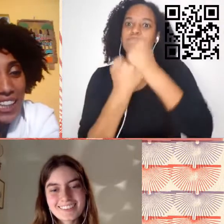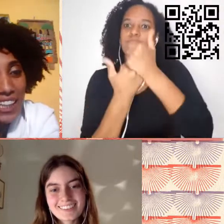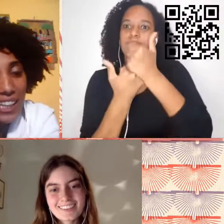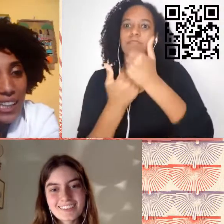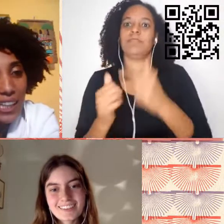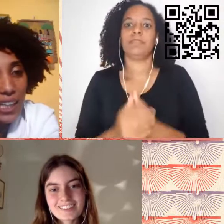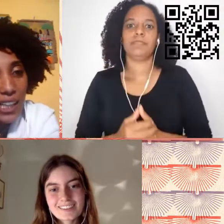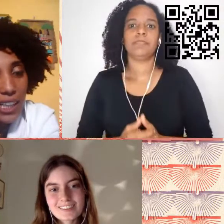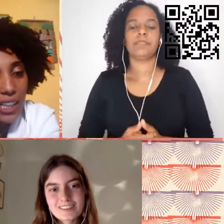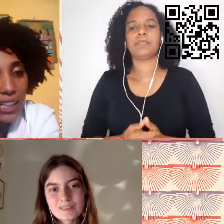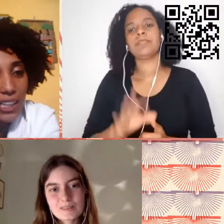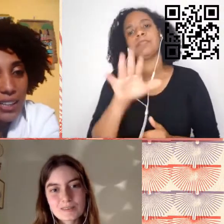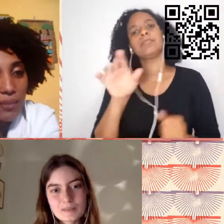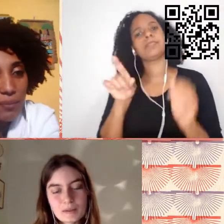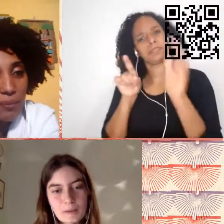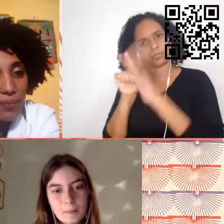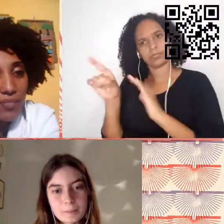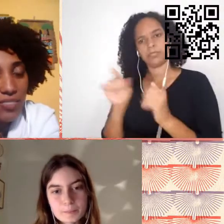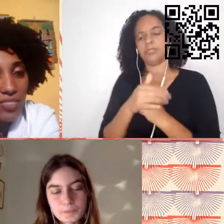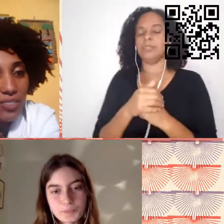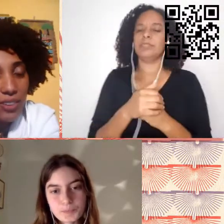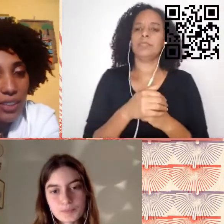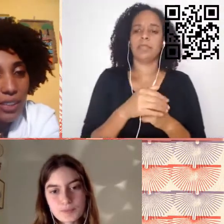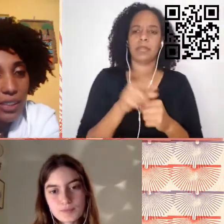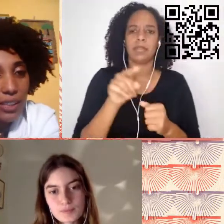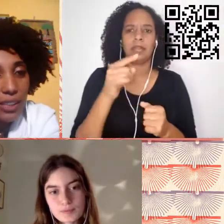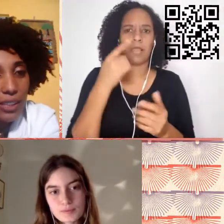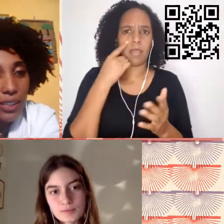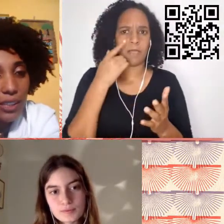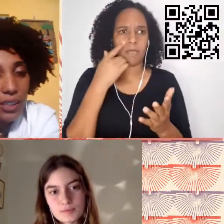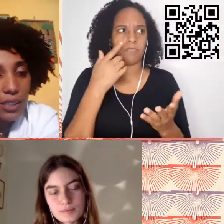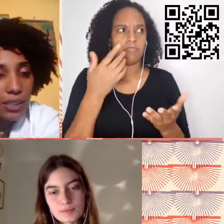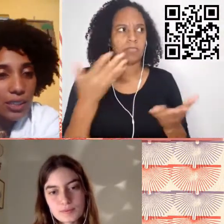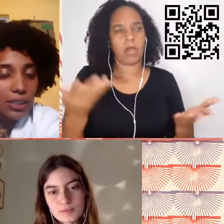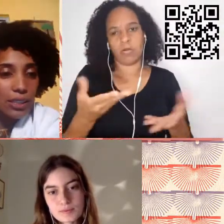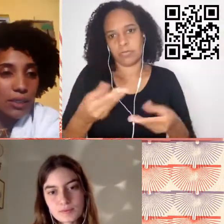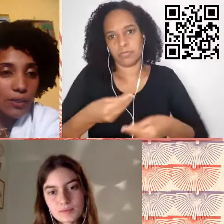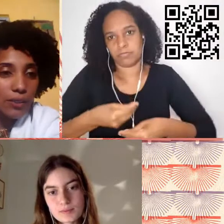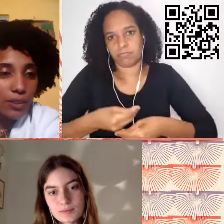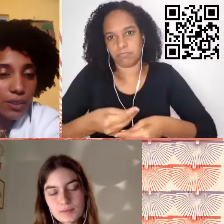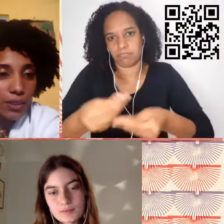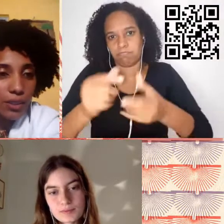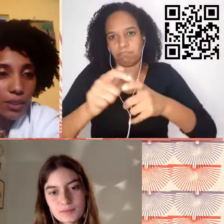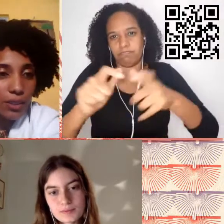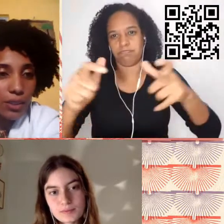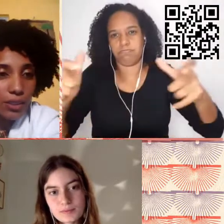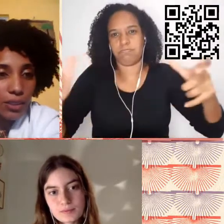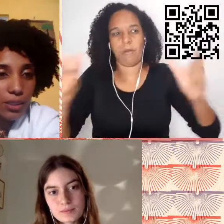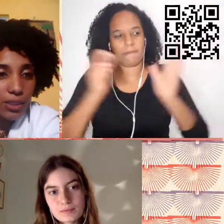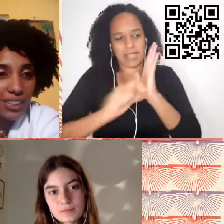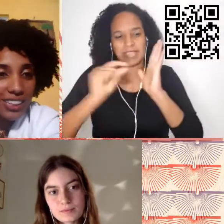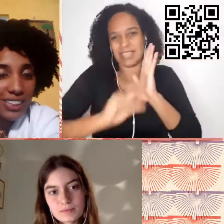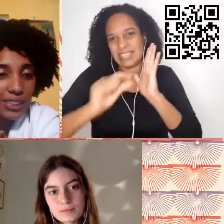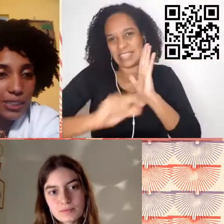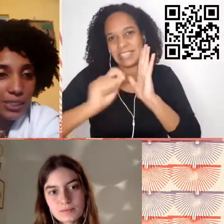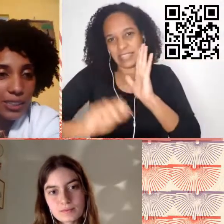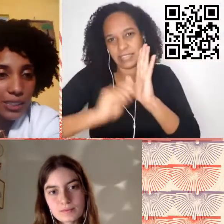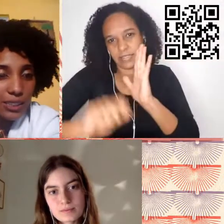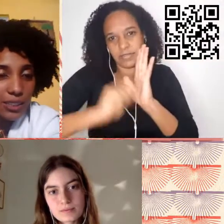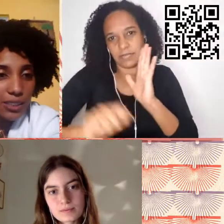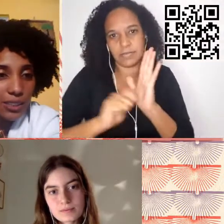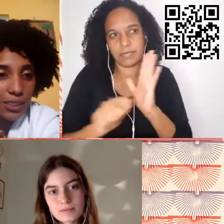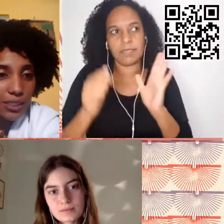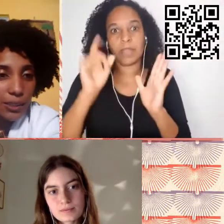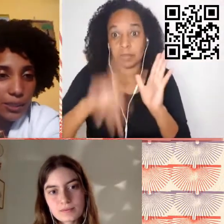Você diria que, em função dessa proliferação gigantesca de escrituras, né, de